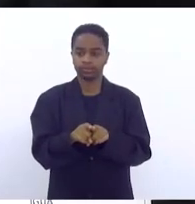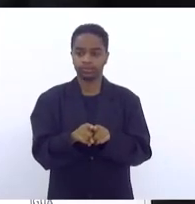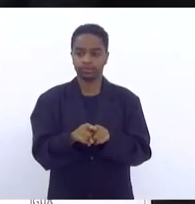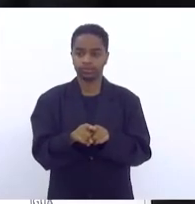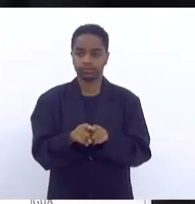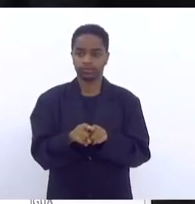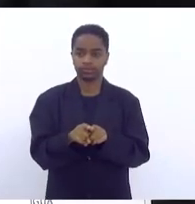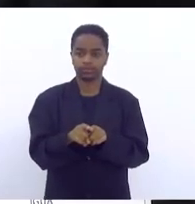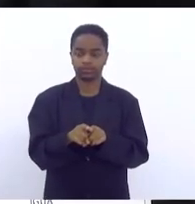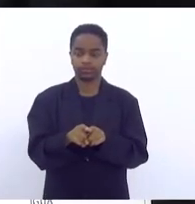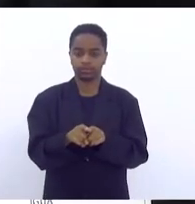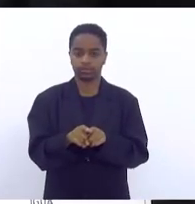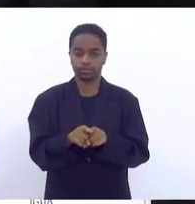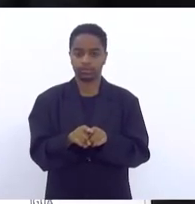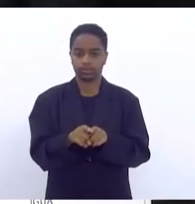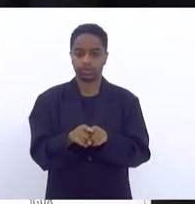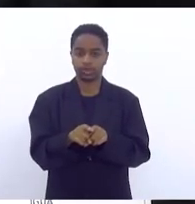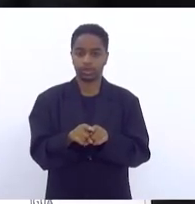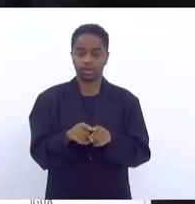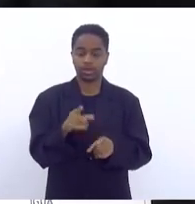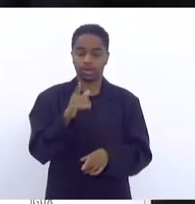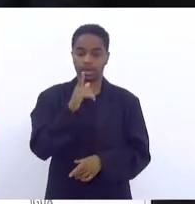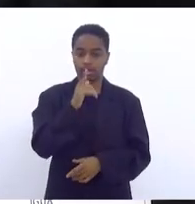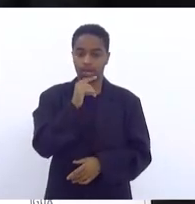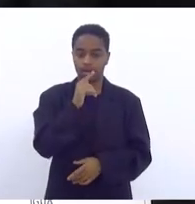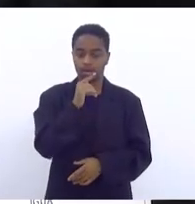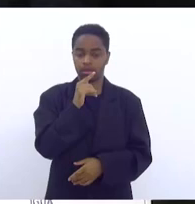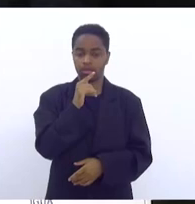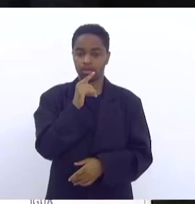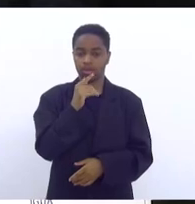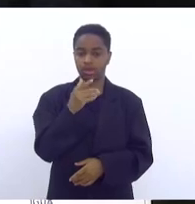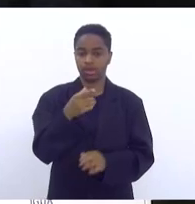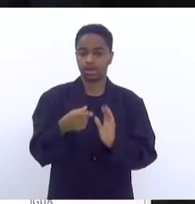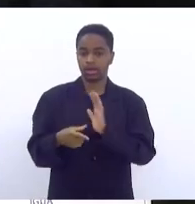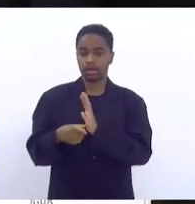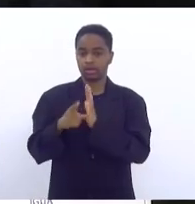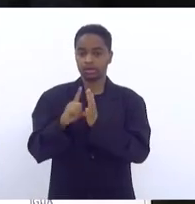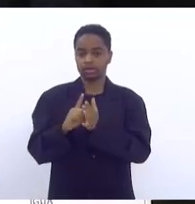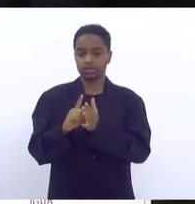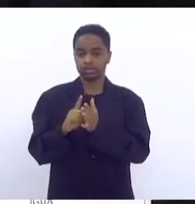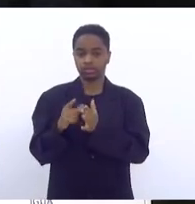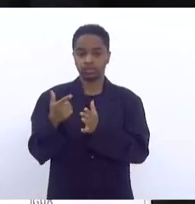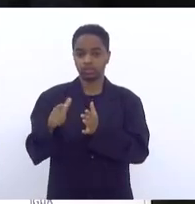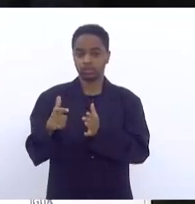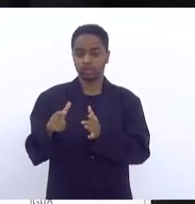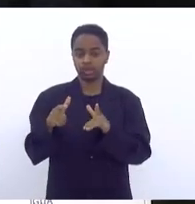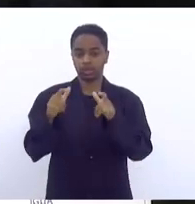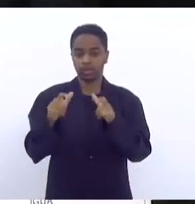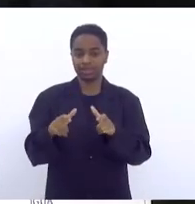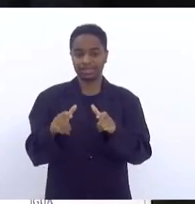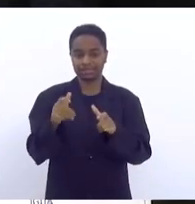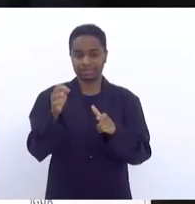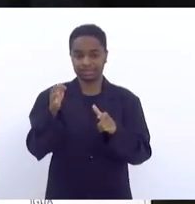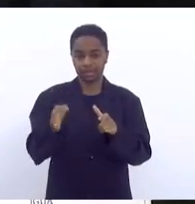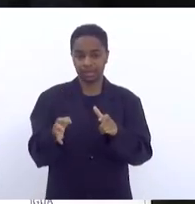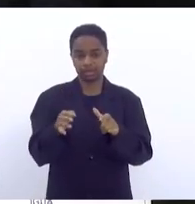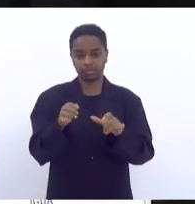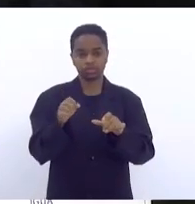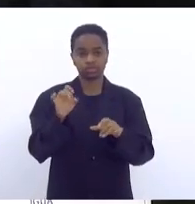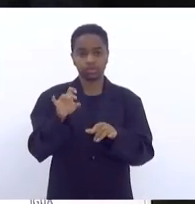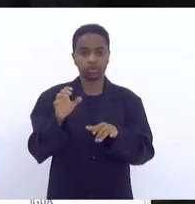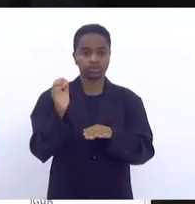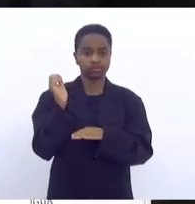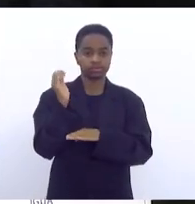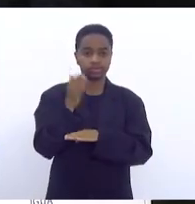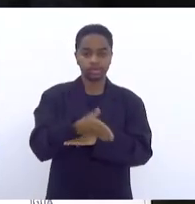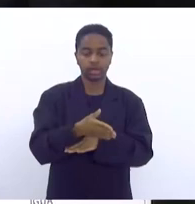que Possivelmente certamente não era não tinha a a sua destinação adequada ia parar em rios ou em